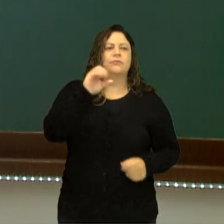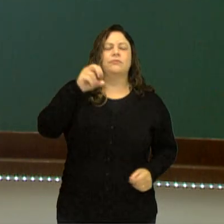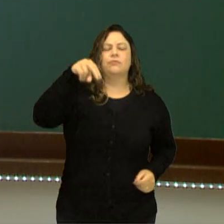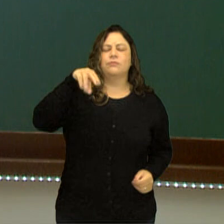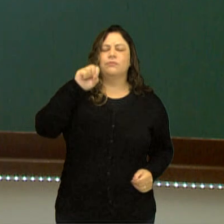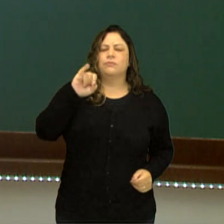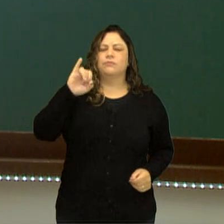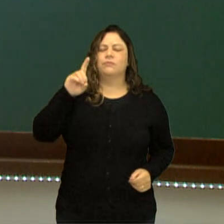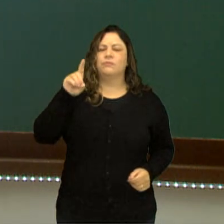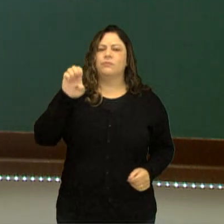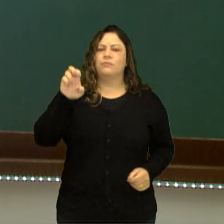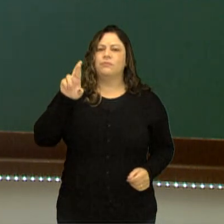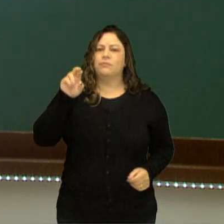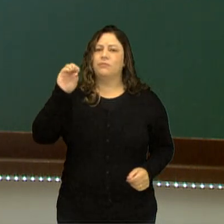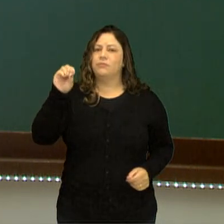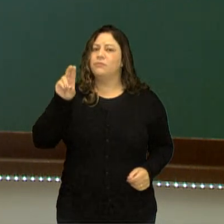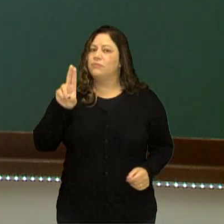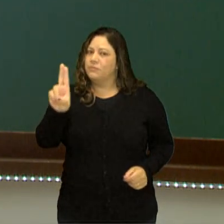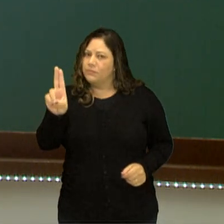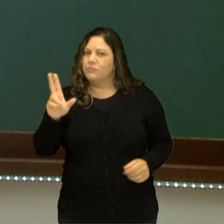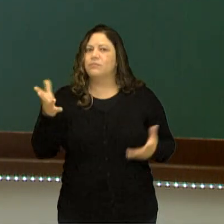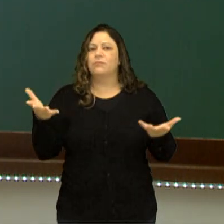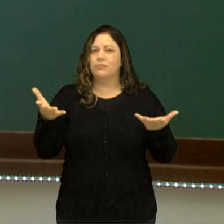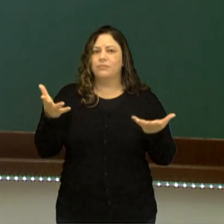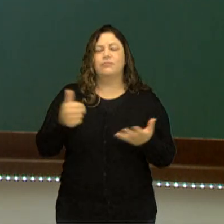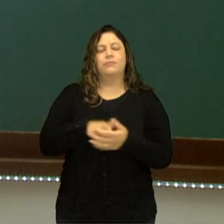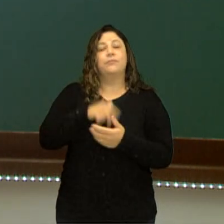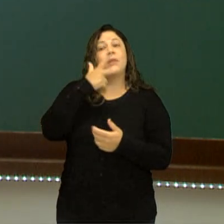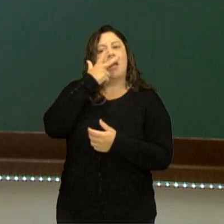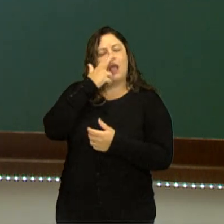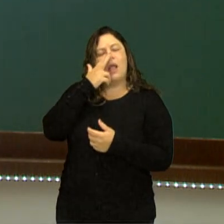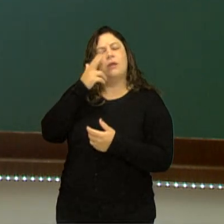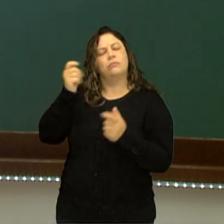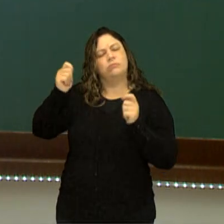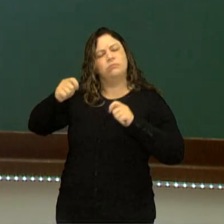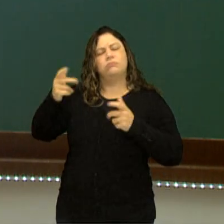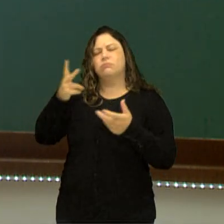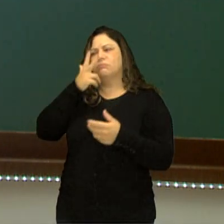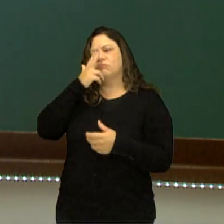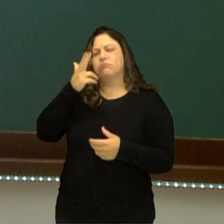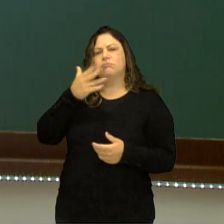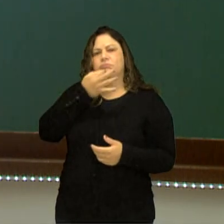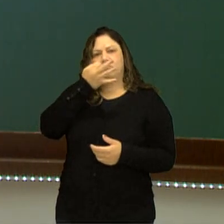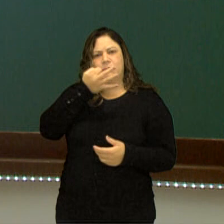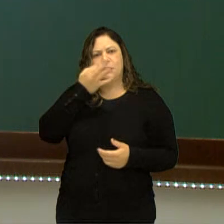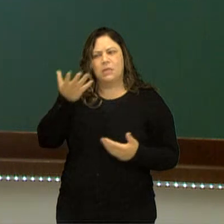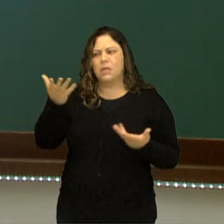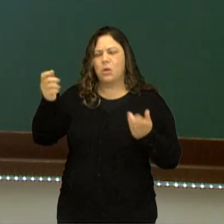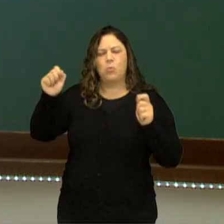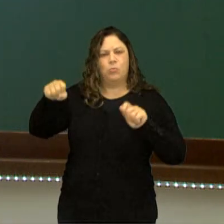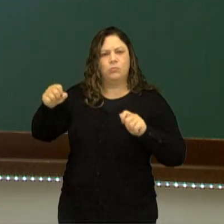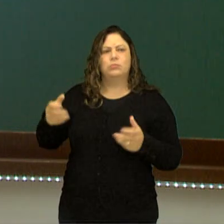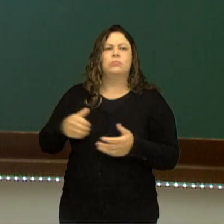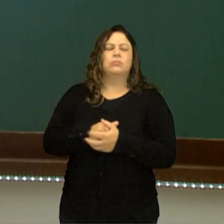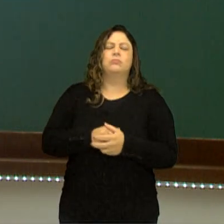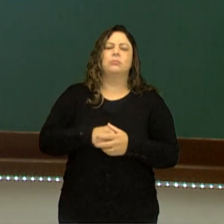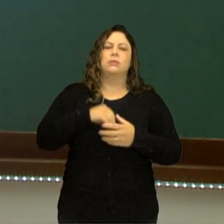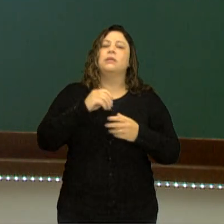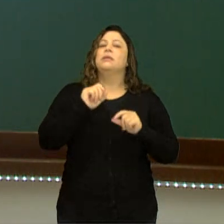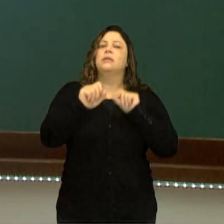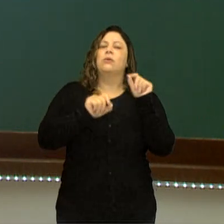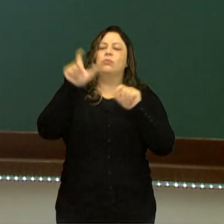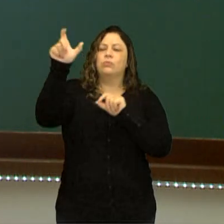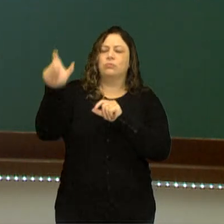A nossa explicação. A atribuição do termo bela à palavra considerar depende da ação do sujeito. É